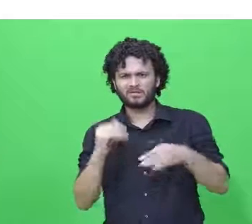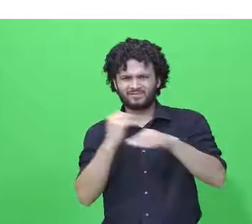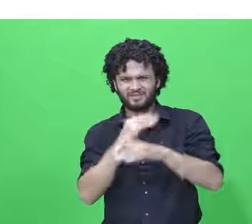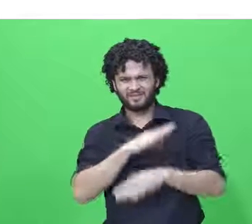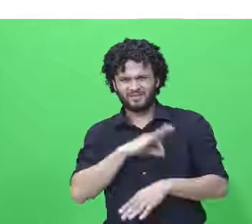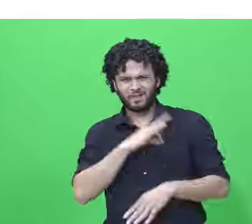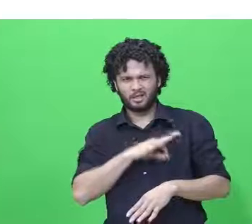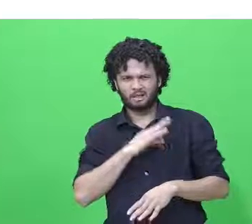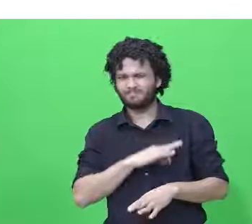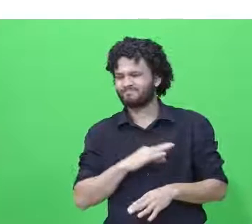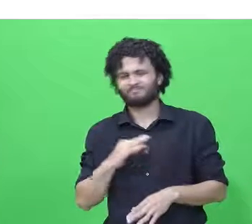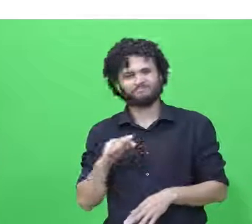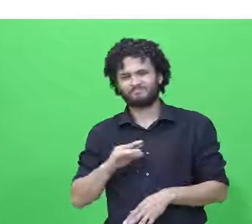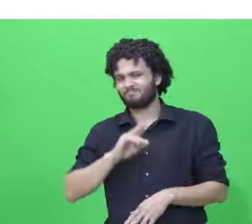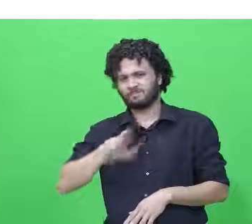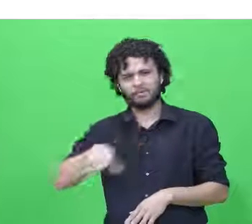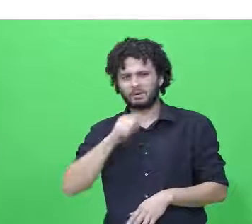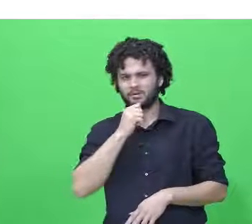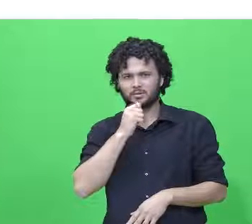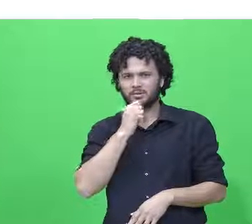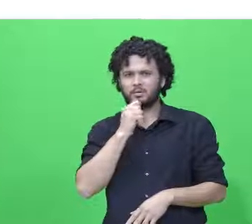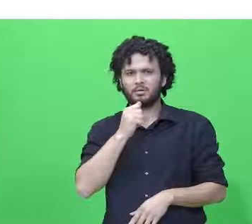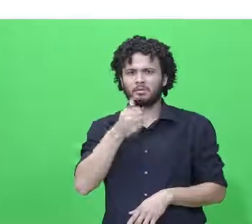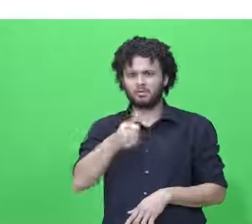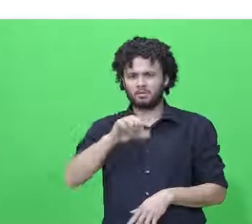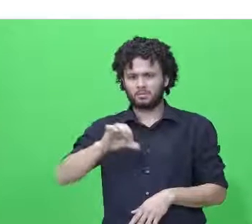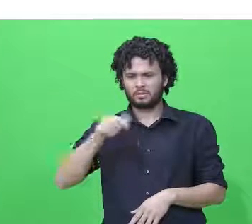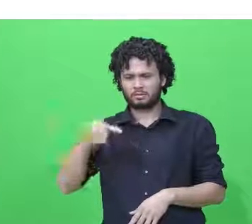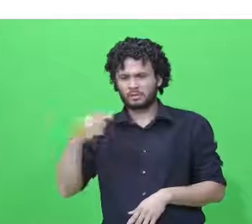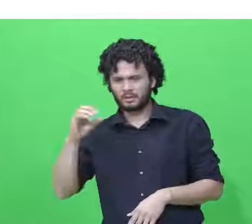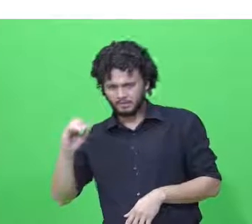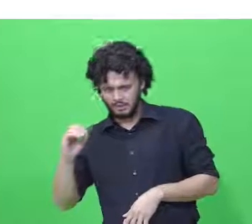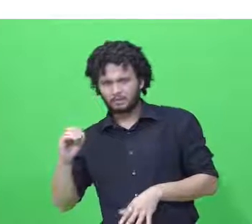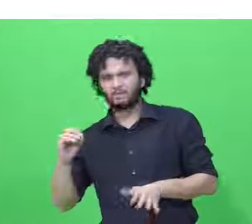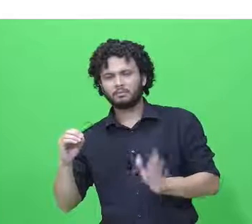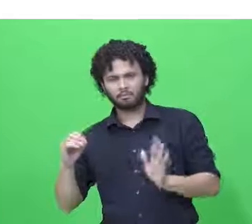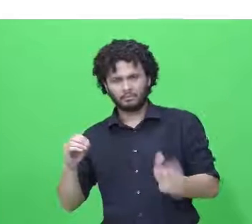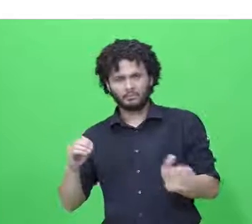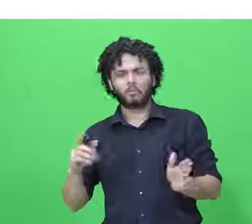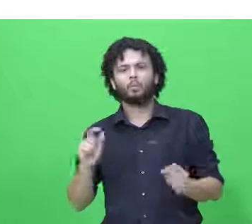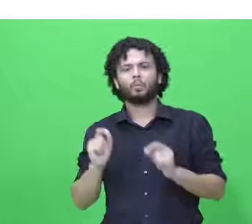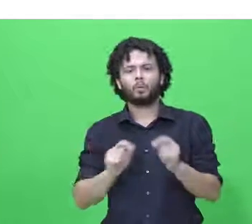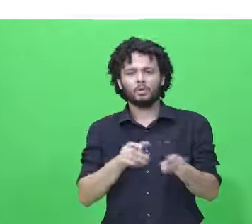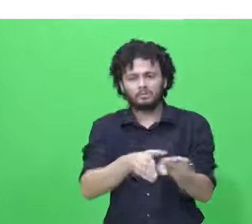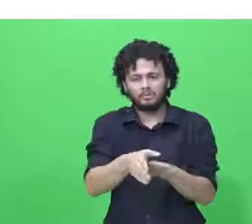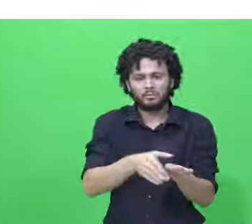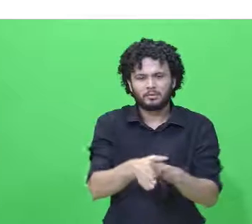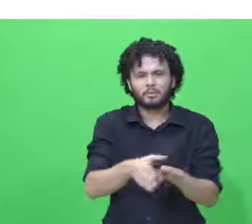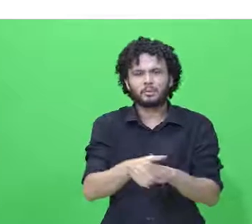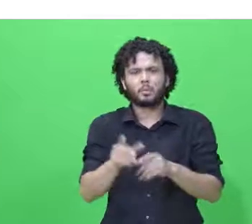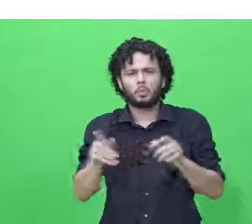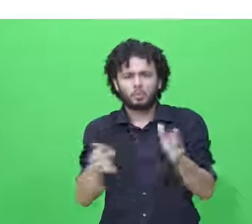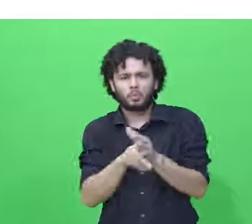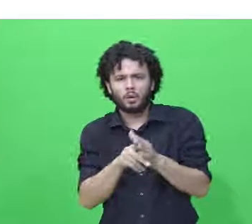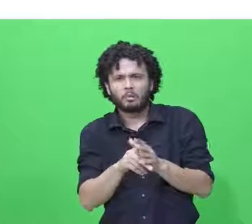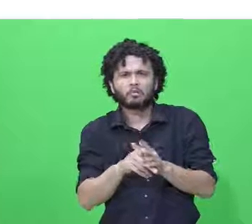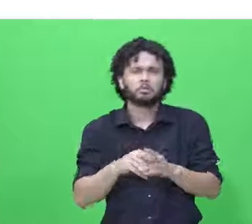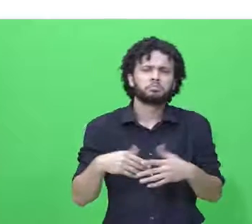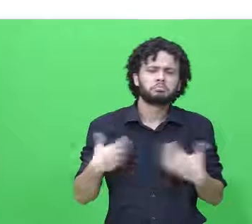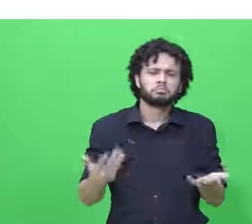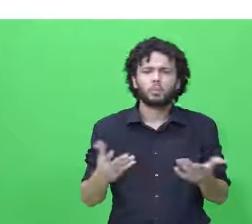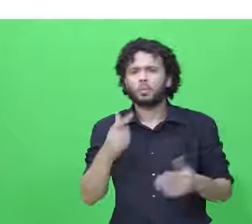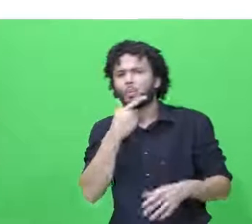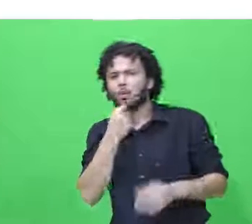salarial, isso são, então, das décadas de 60, 70, né? Inclusive a própria orientação sexual. Então, não tem nada a ver com a década que a gente